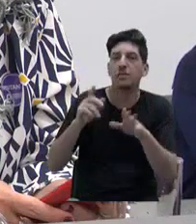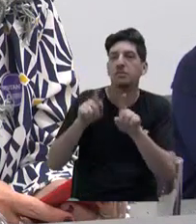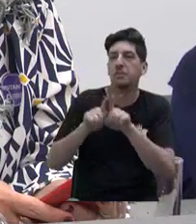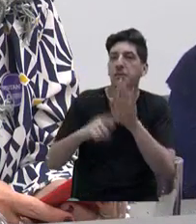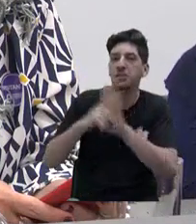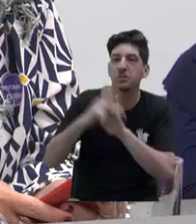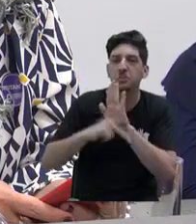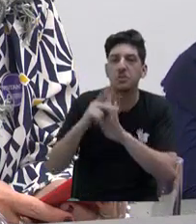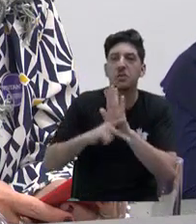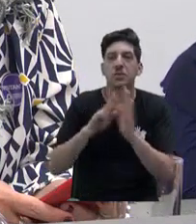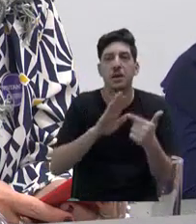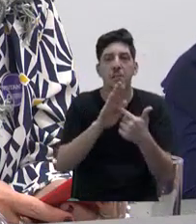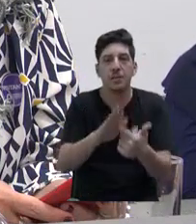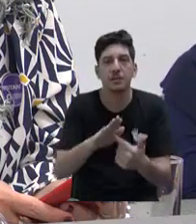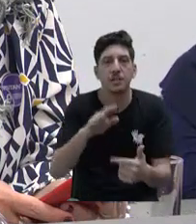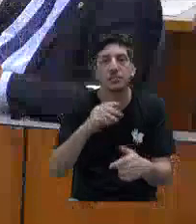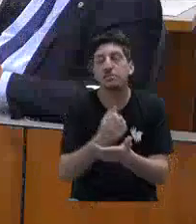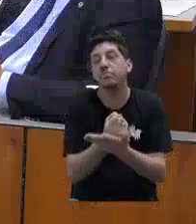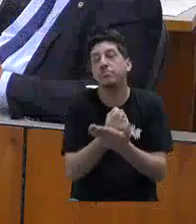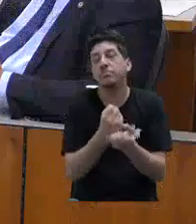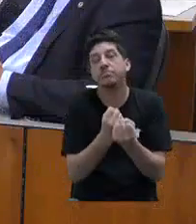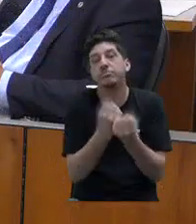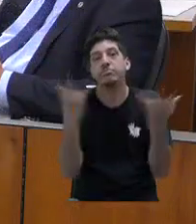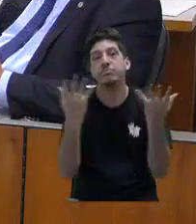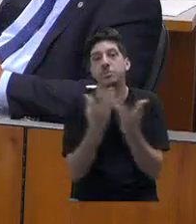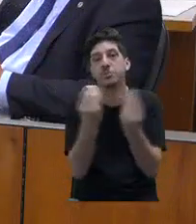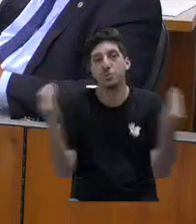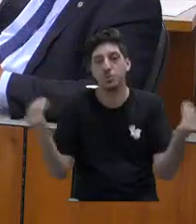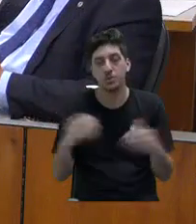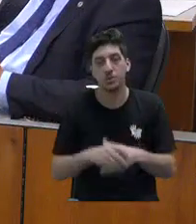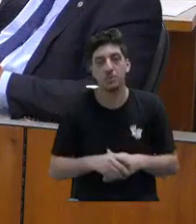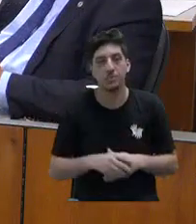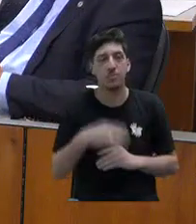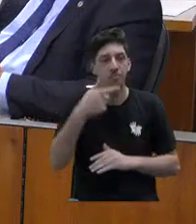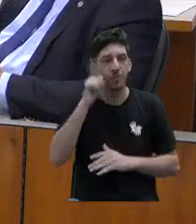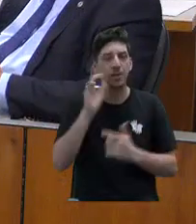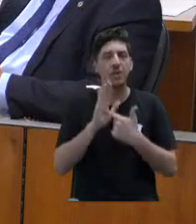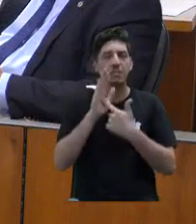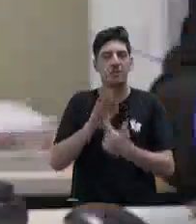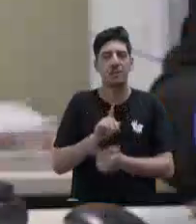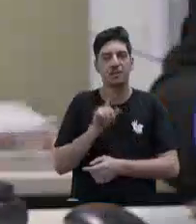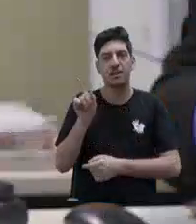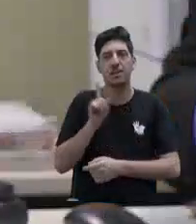que estão sendo apresentados, que são inúmeros. Quando vocês me apresentaram